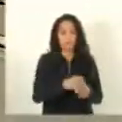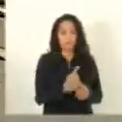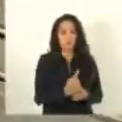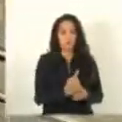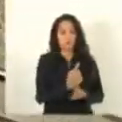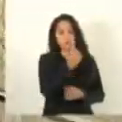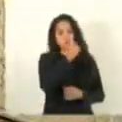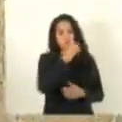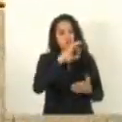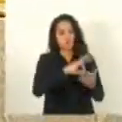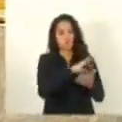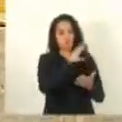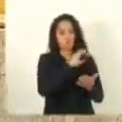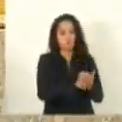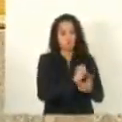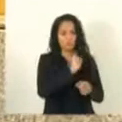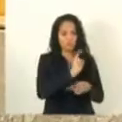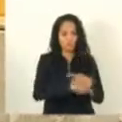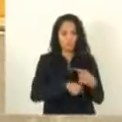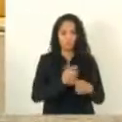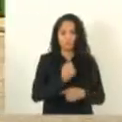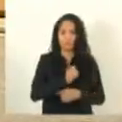passar ao item número 2.